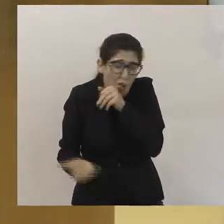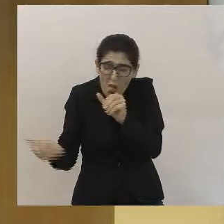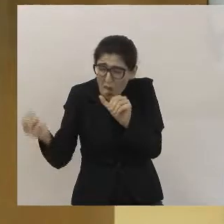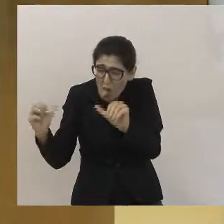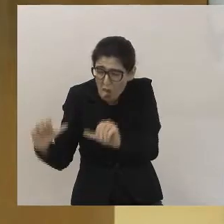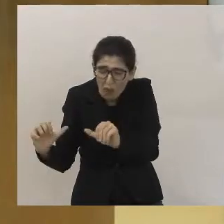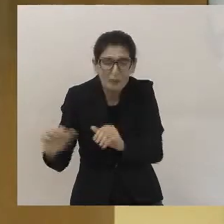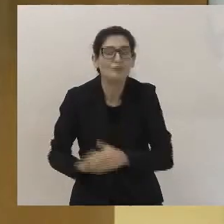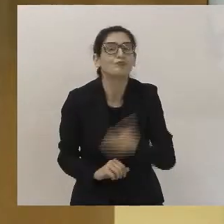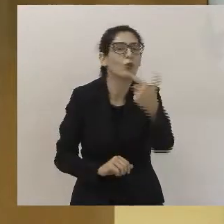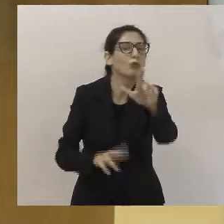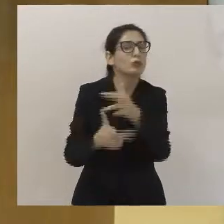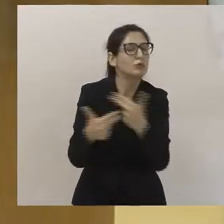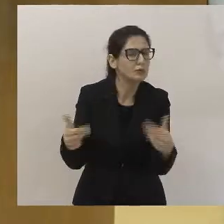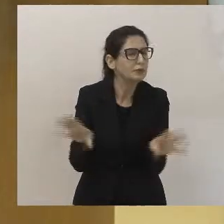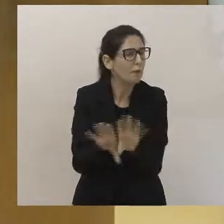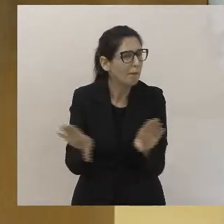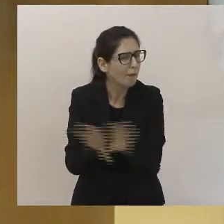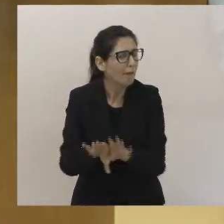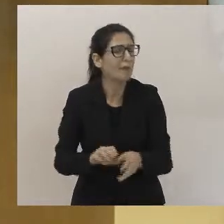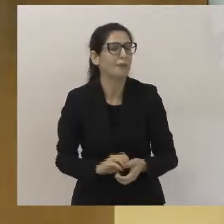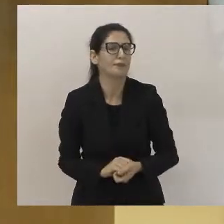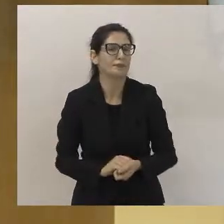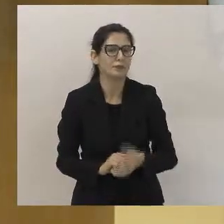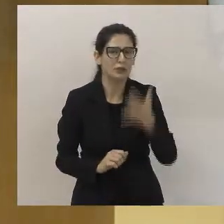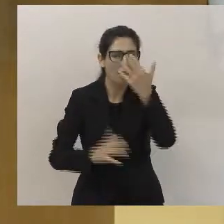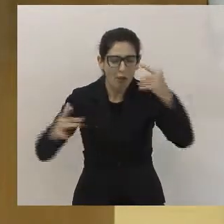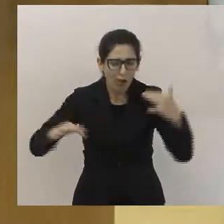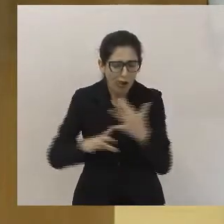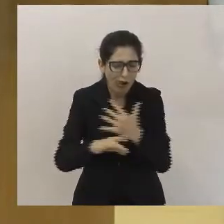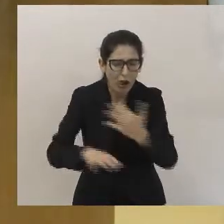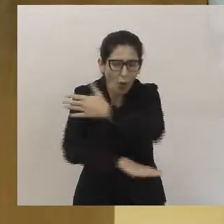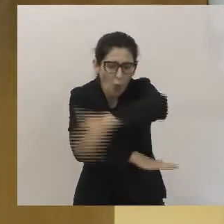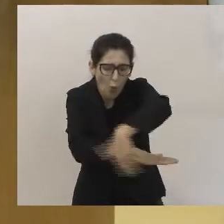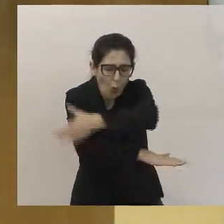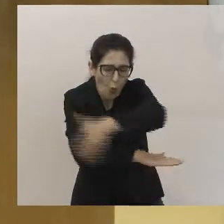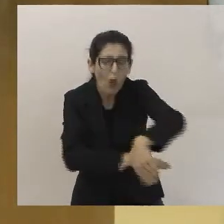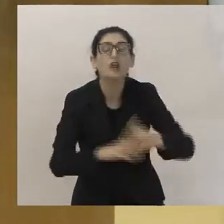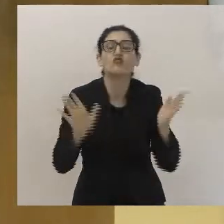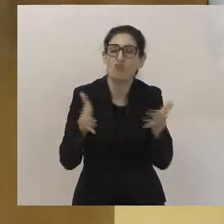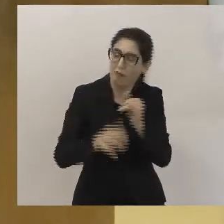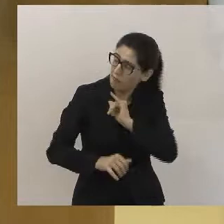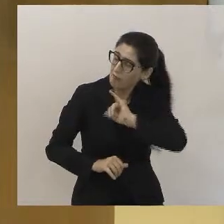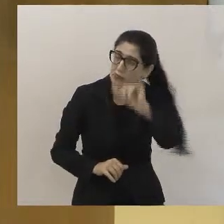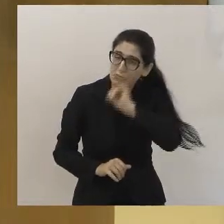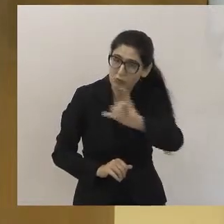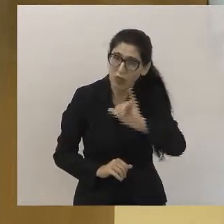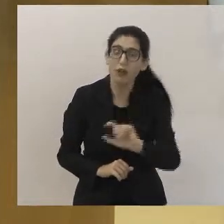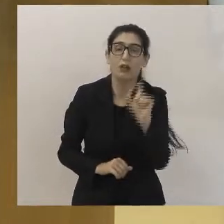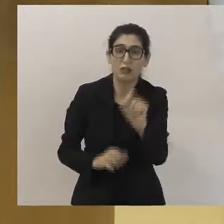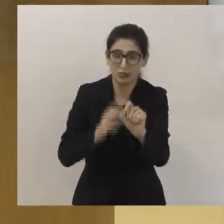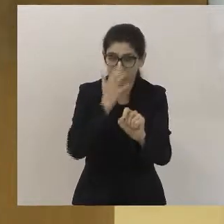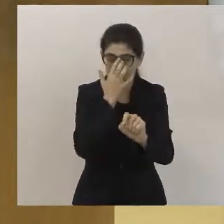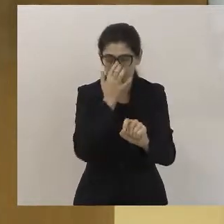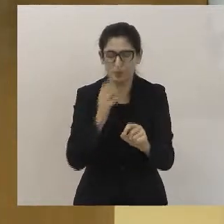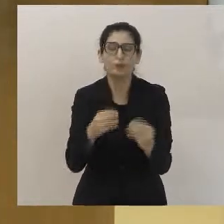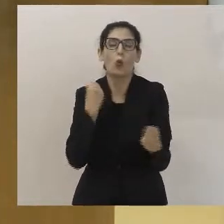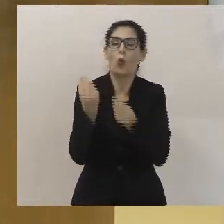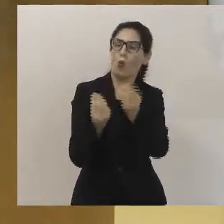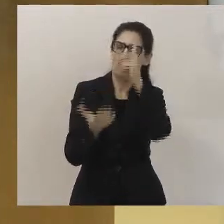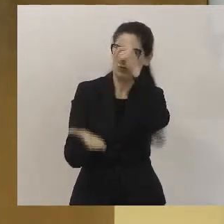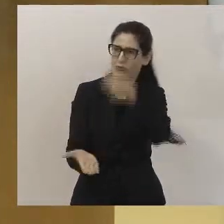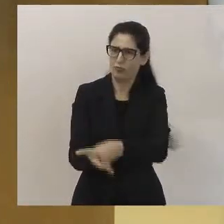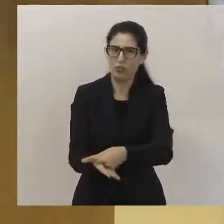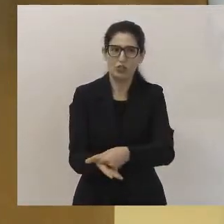coisa mobilidade urbana então eu já falei que a mobilidade urbana a solução é